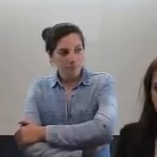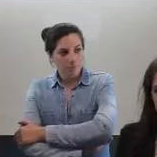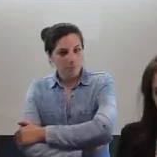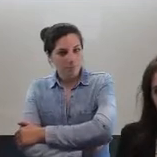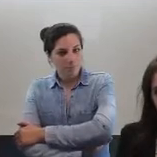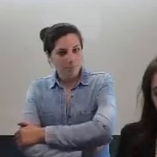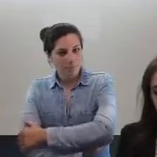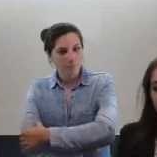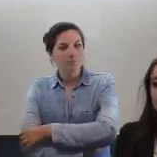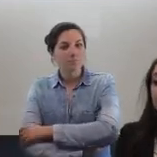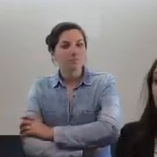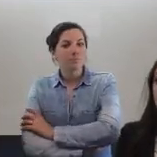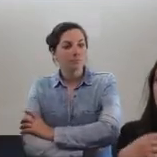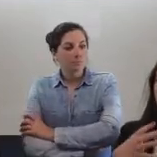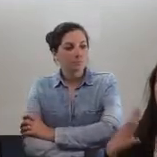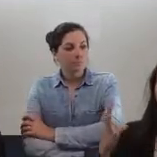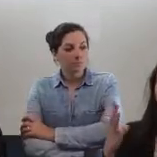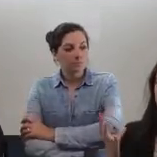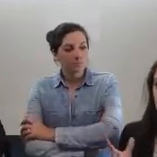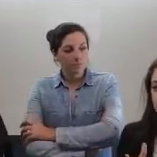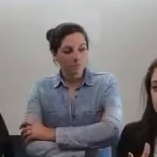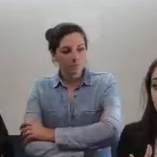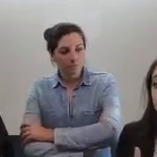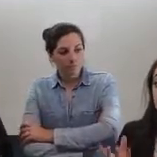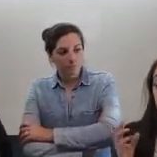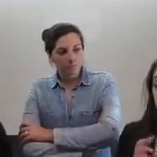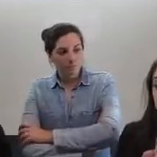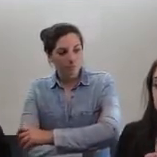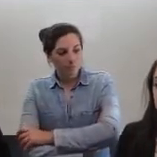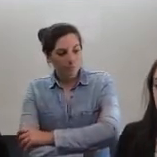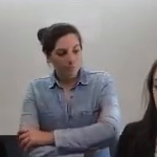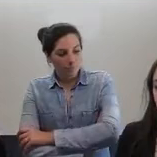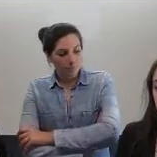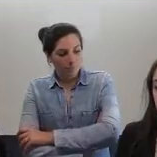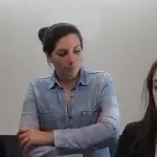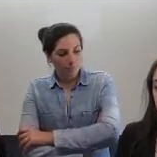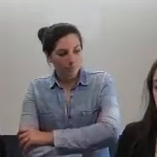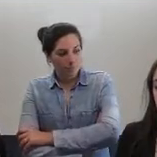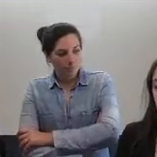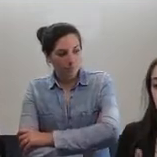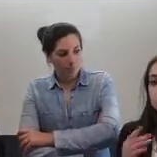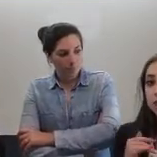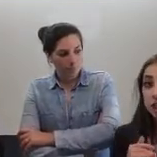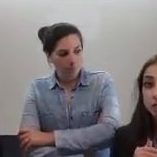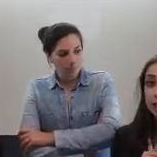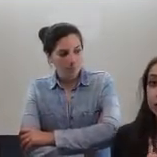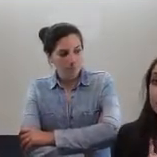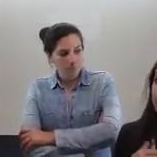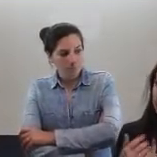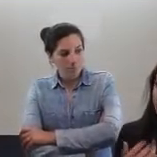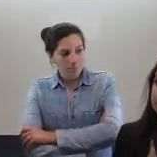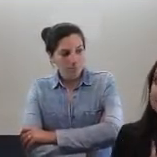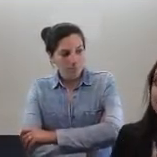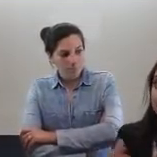para as bases de dados, que ela conseguia encontrar um pouco mais de material. E mesmo assim tinha alguns artigos que ela